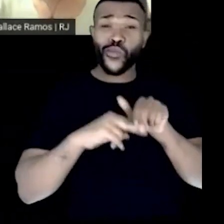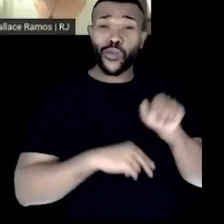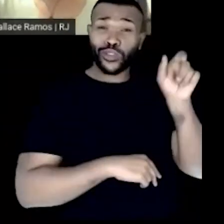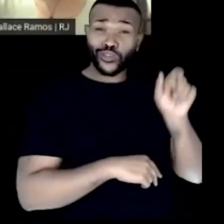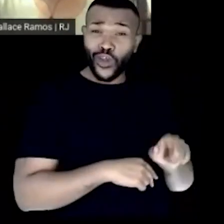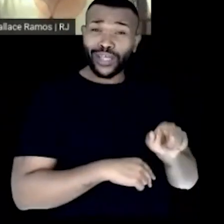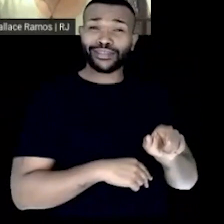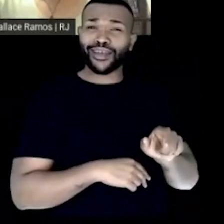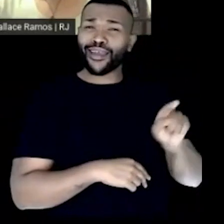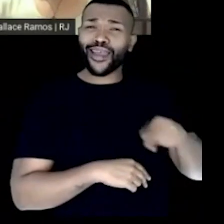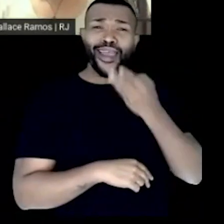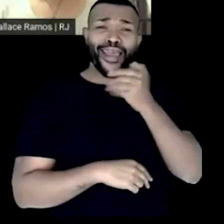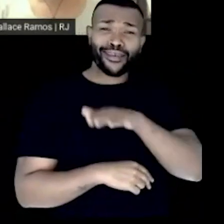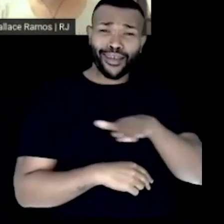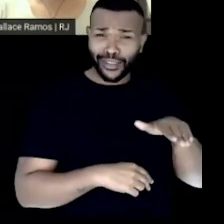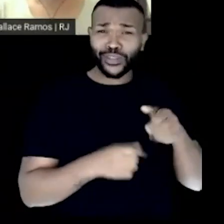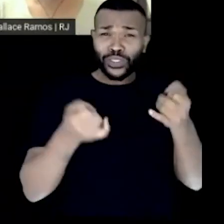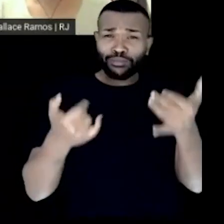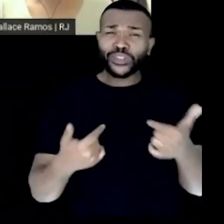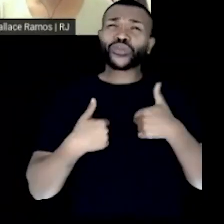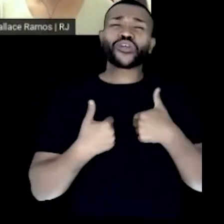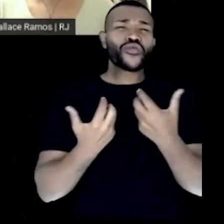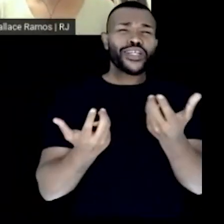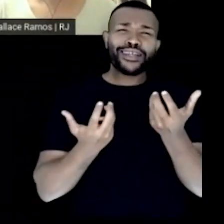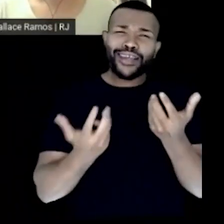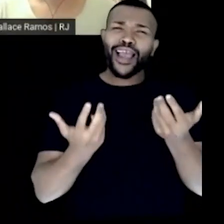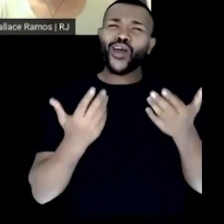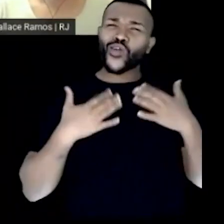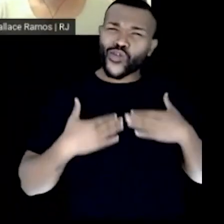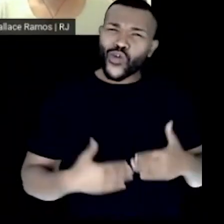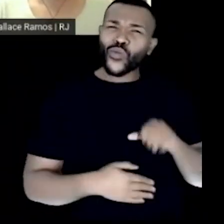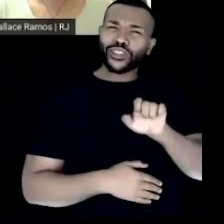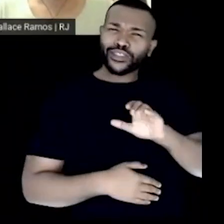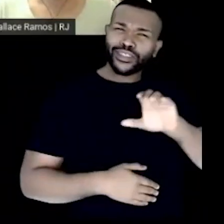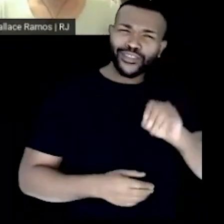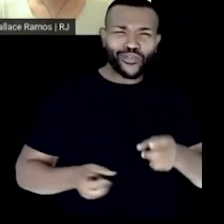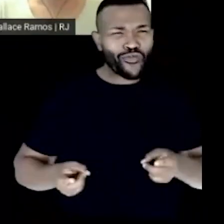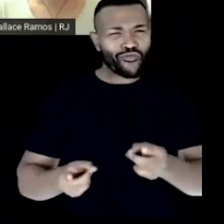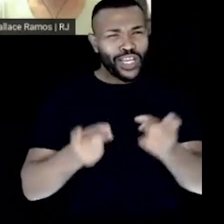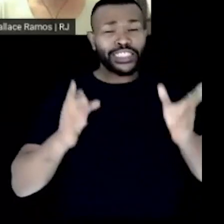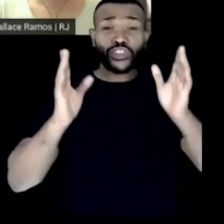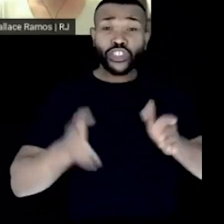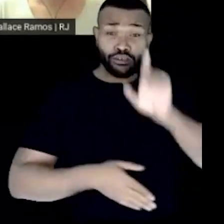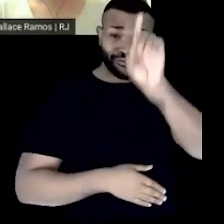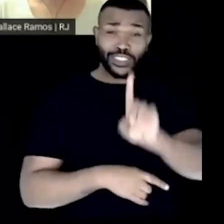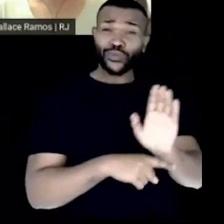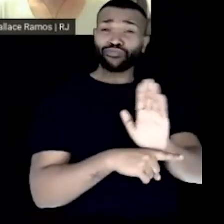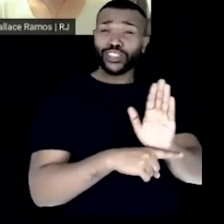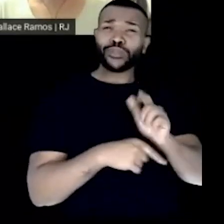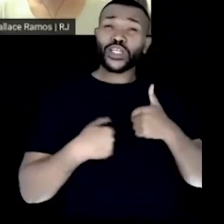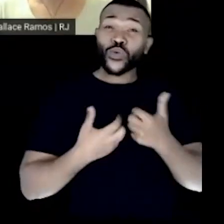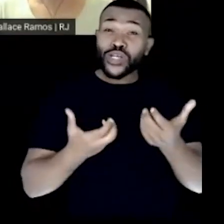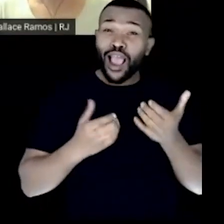muito porque o meu personagem é o Murilo, que é uma criança, e eu confesso que eu quero muito, muito que o Corpos Secos venda e que façam... Ele já vendeu os